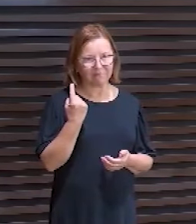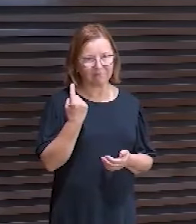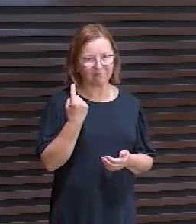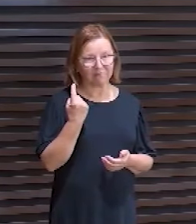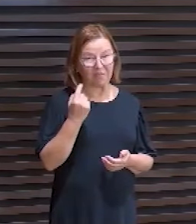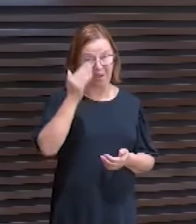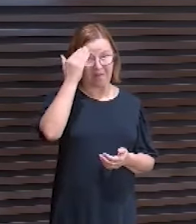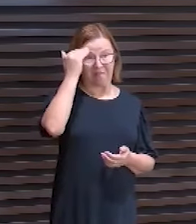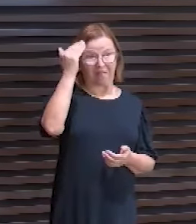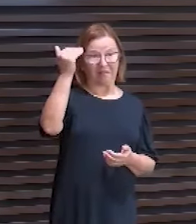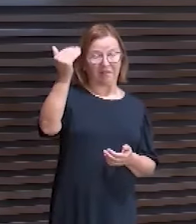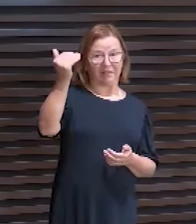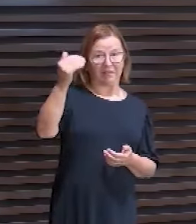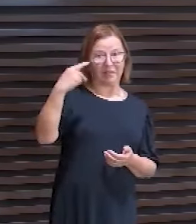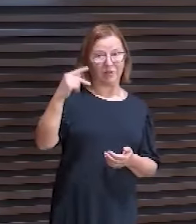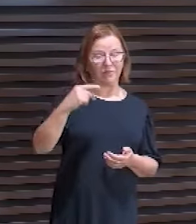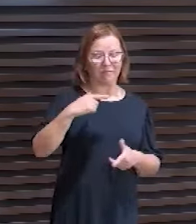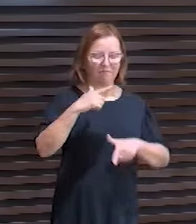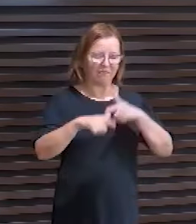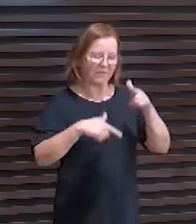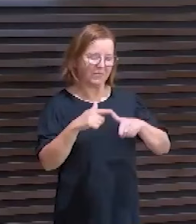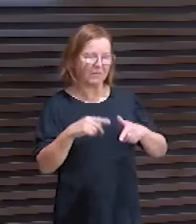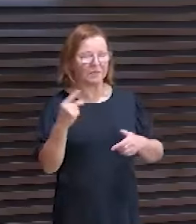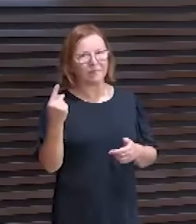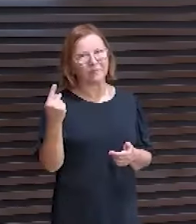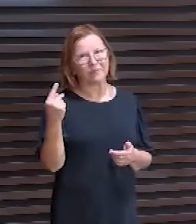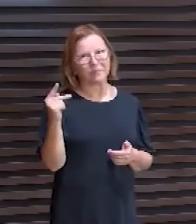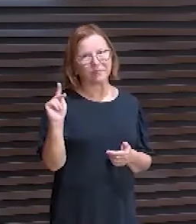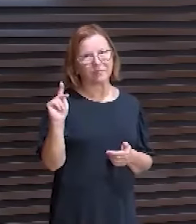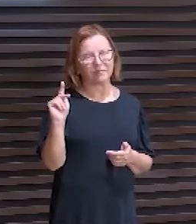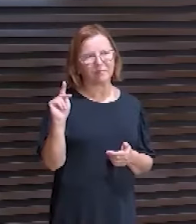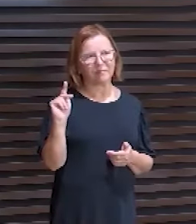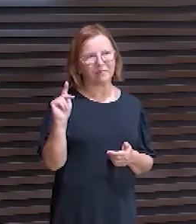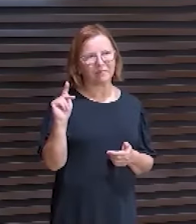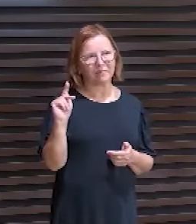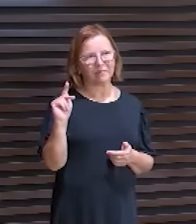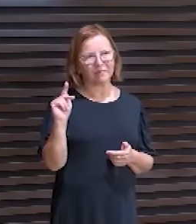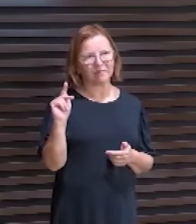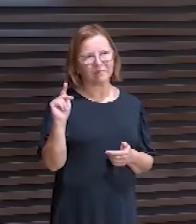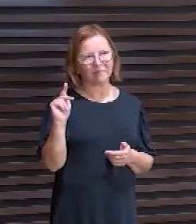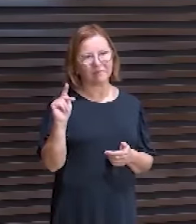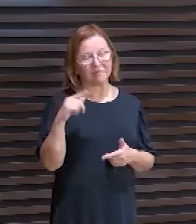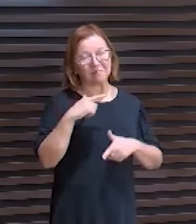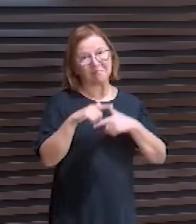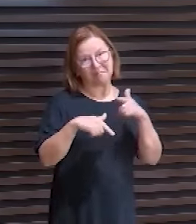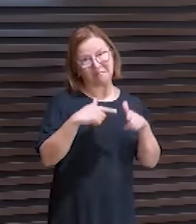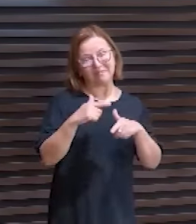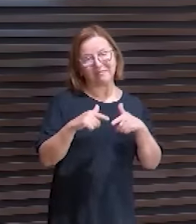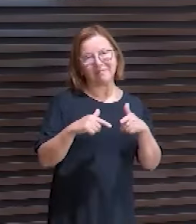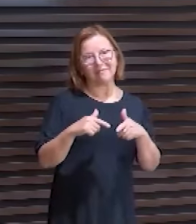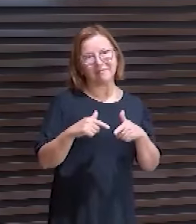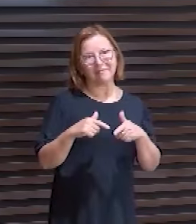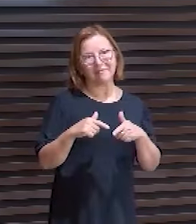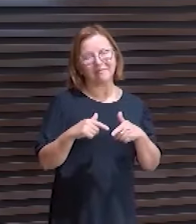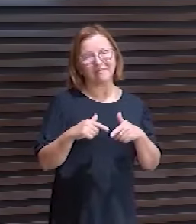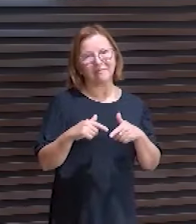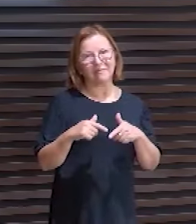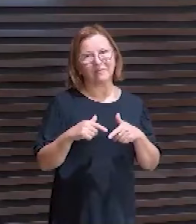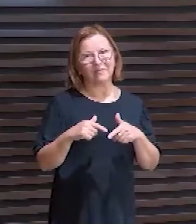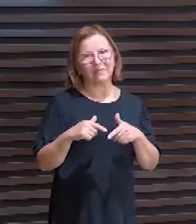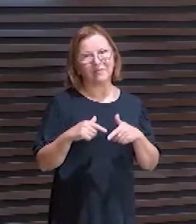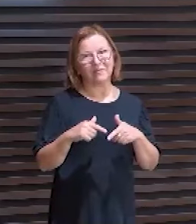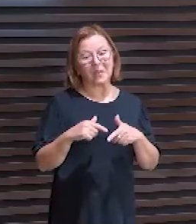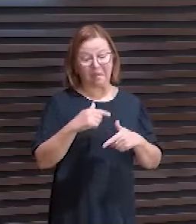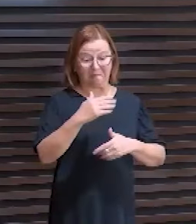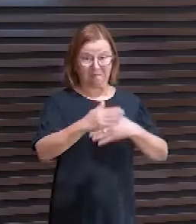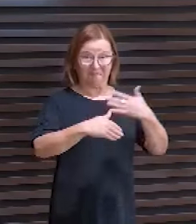sucesso na sua profissão no seu na sua no seu trabalho Você tem uma